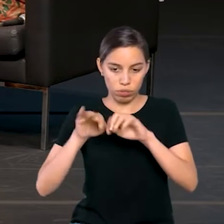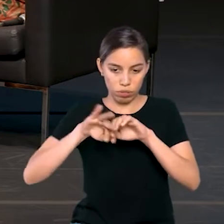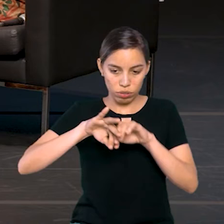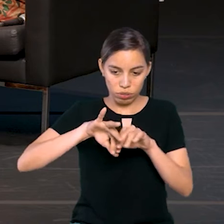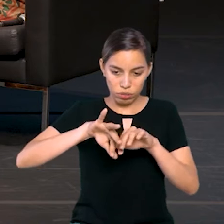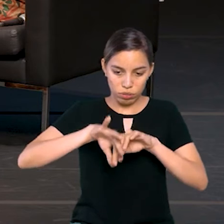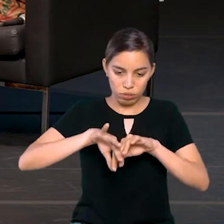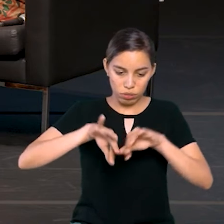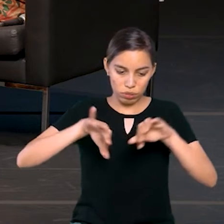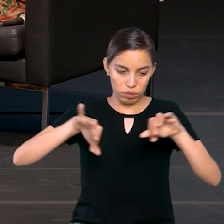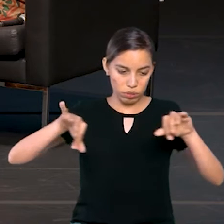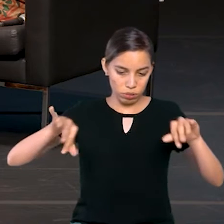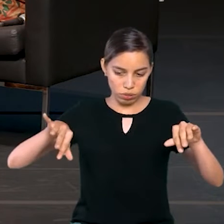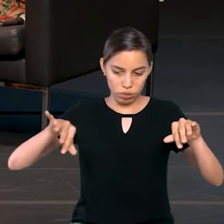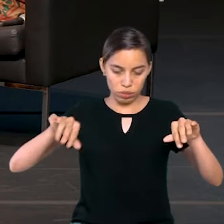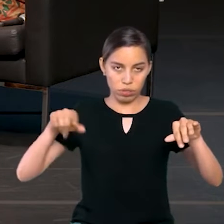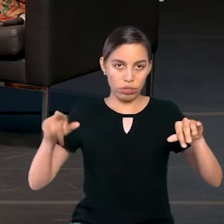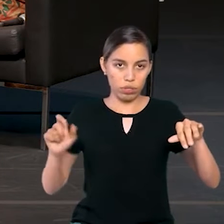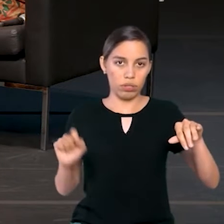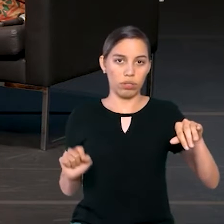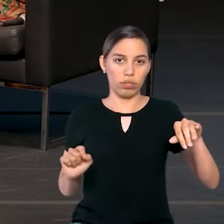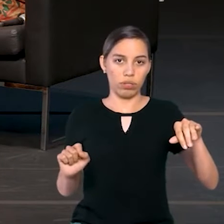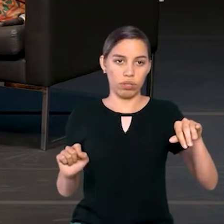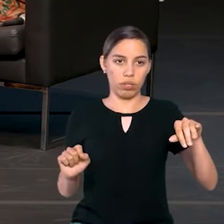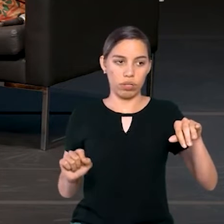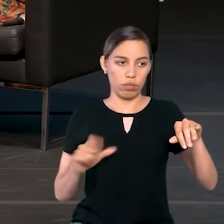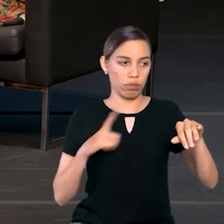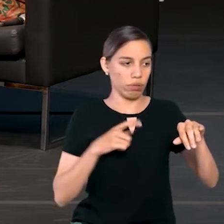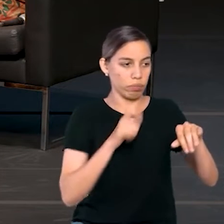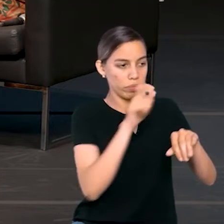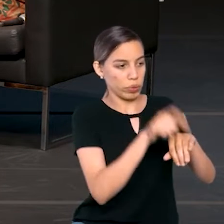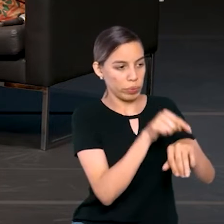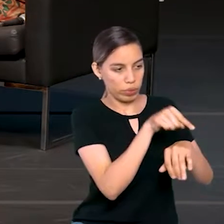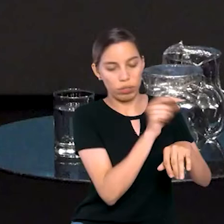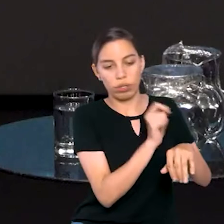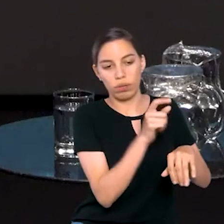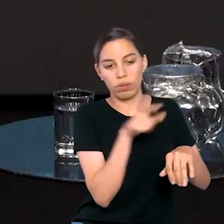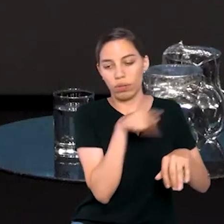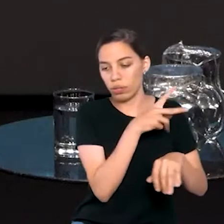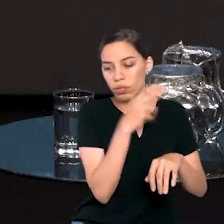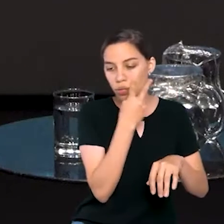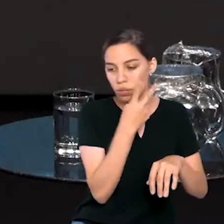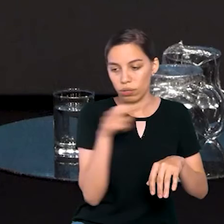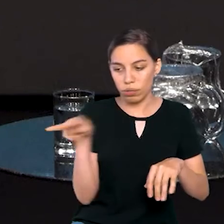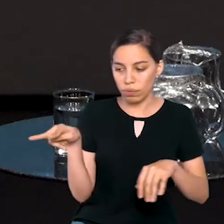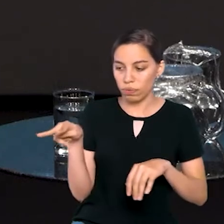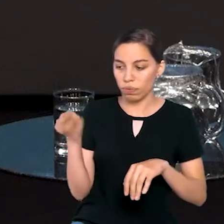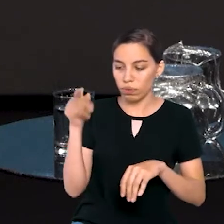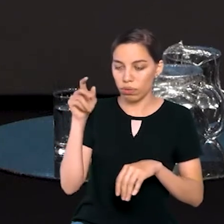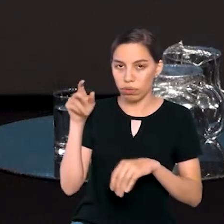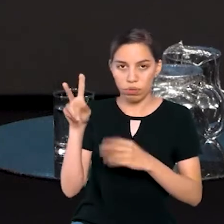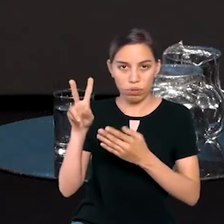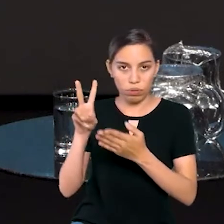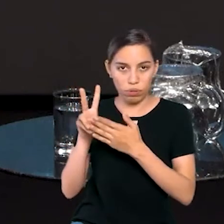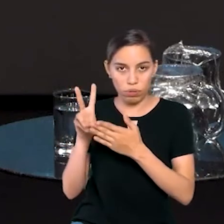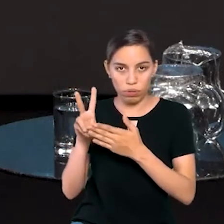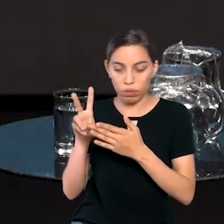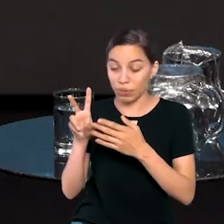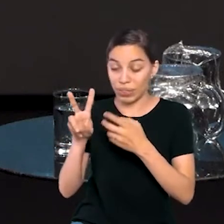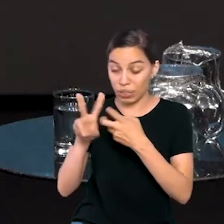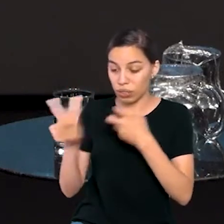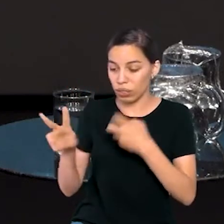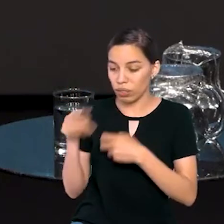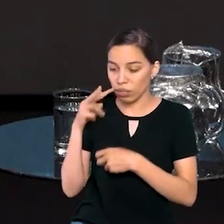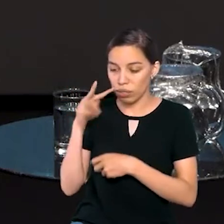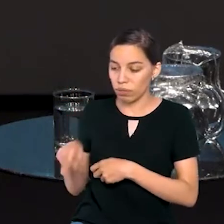pode ter alguém que acha que é fofinho e tal, mas tem muita gente também que sabe que essas